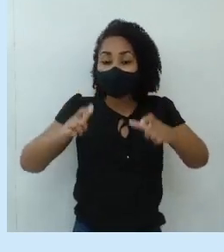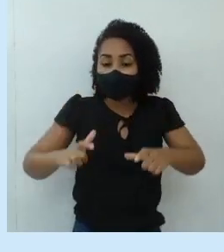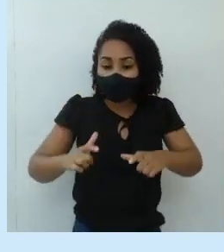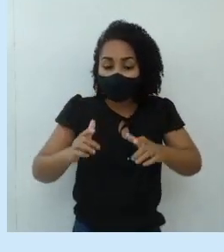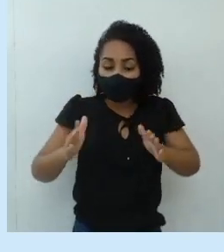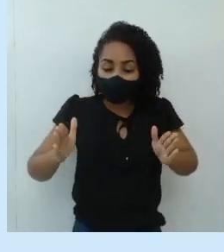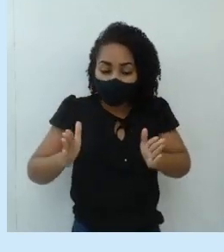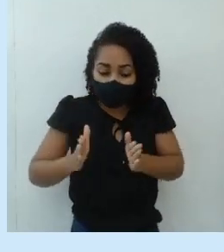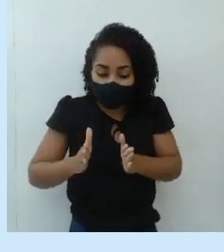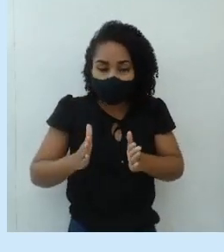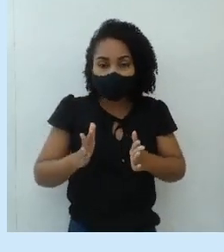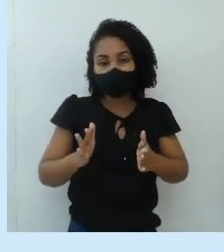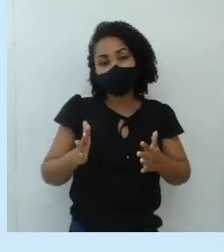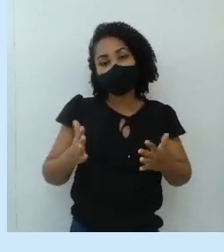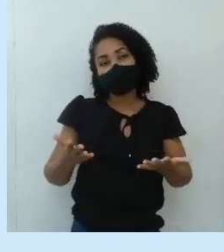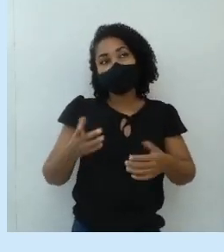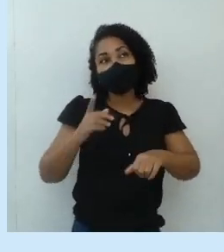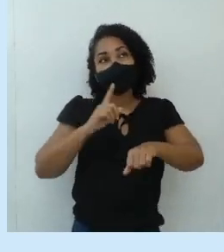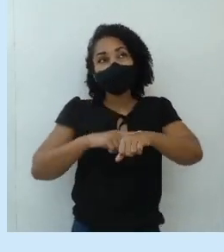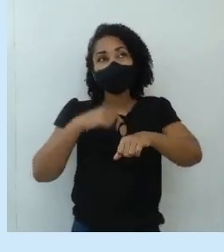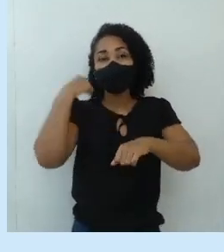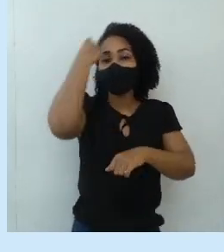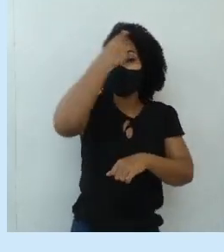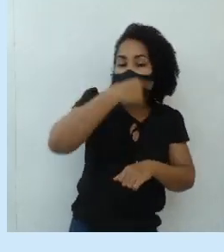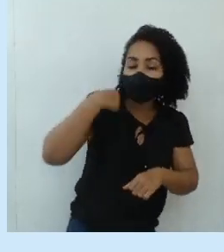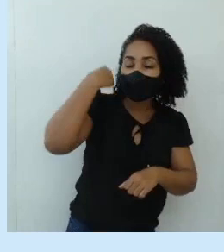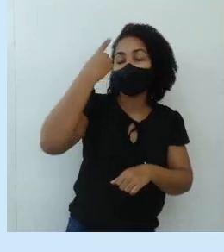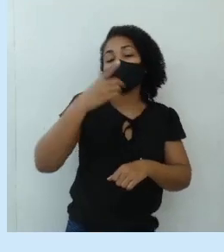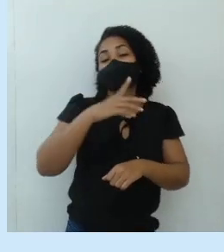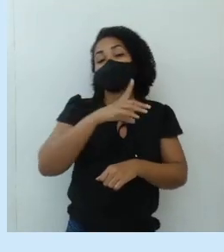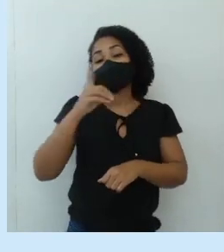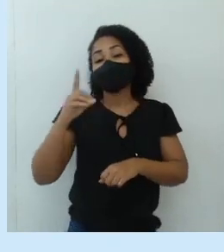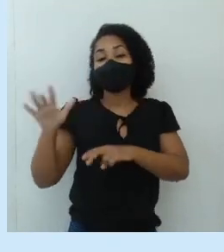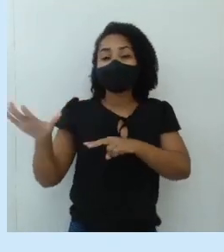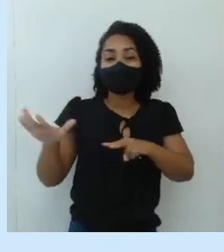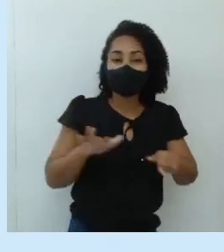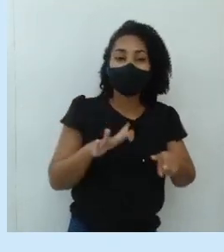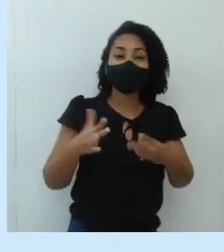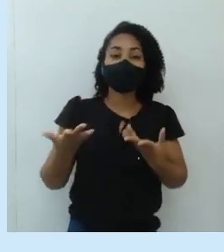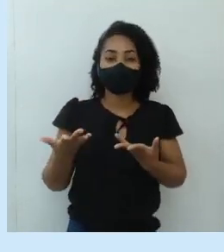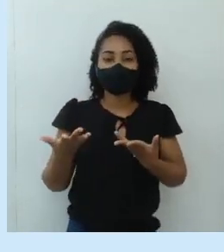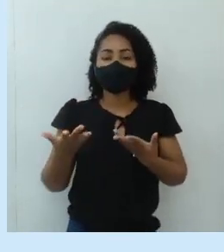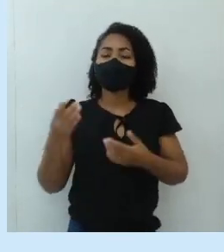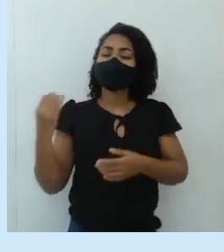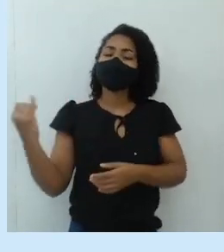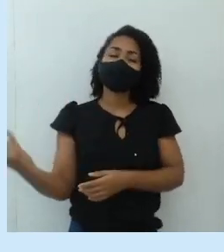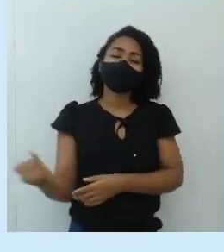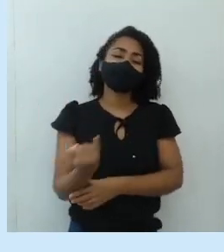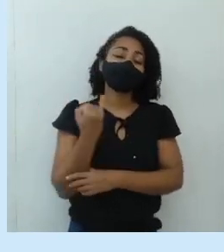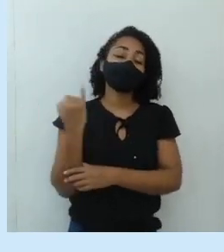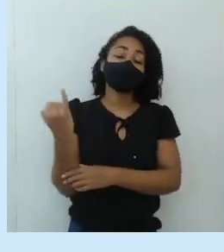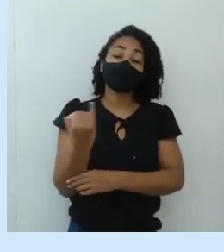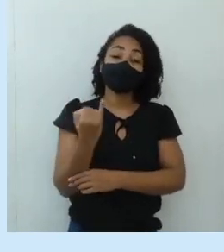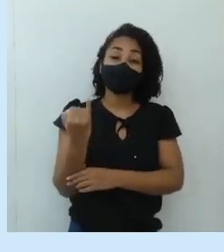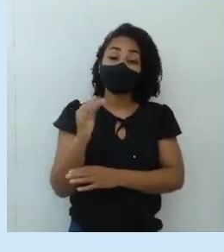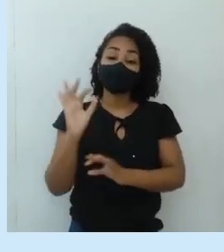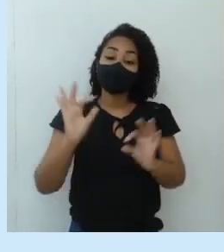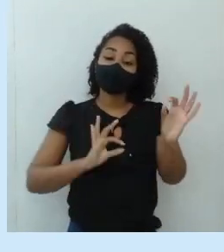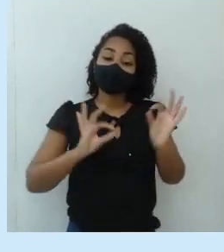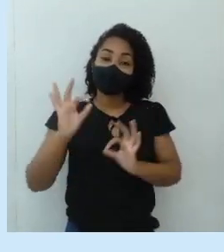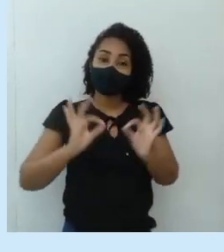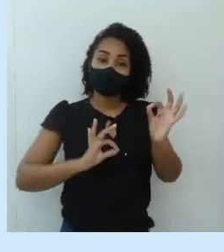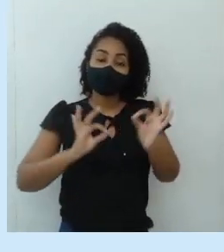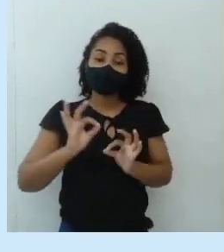prazo, horas, dias e semanas, que são fundamentais para a organização